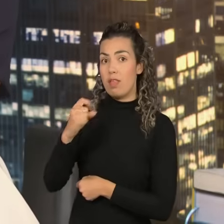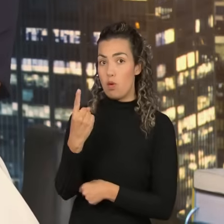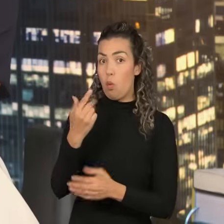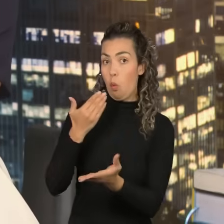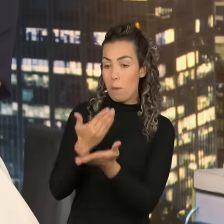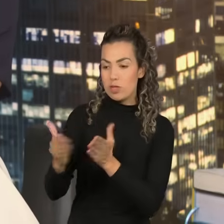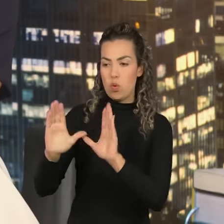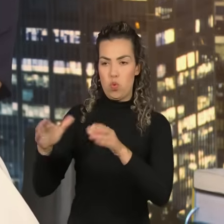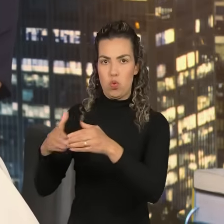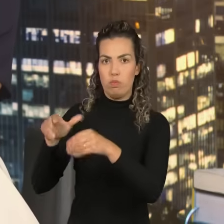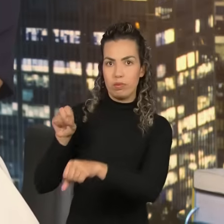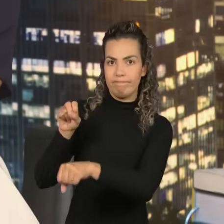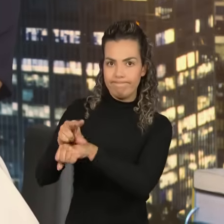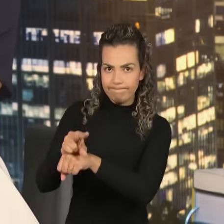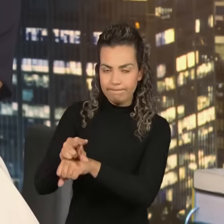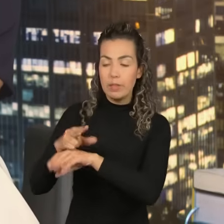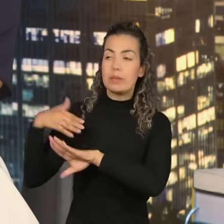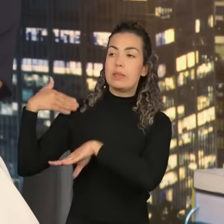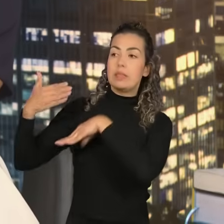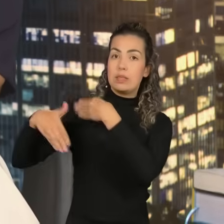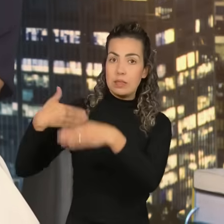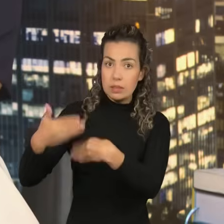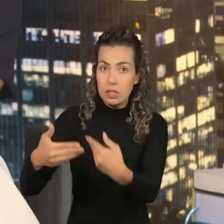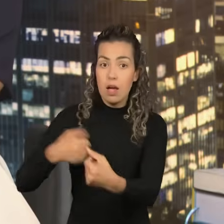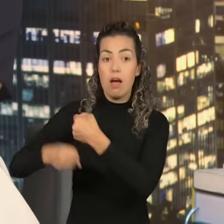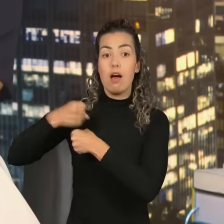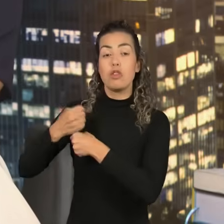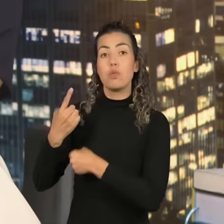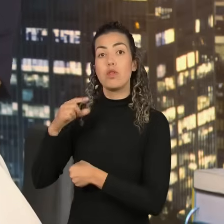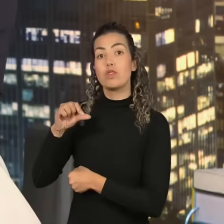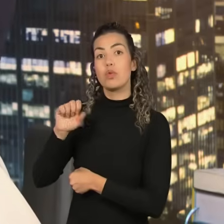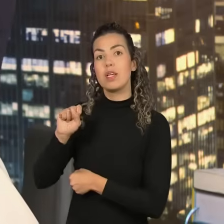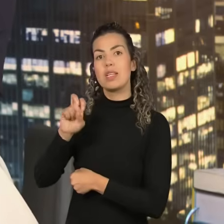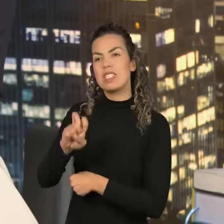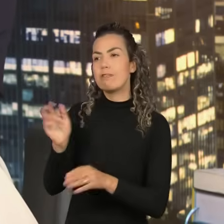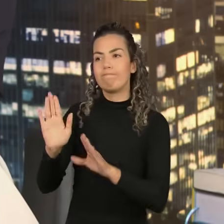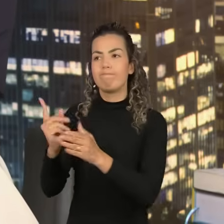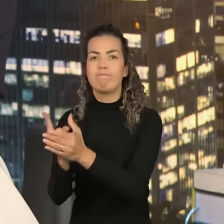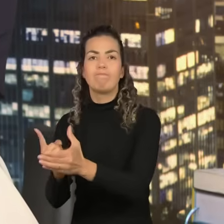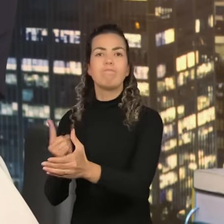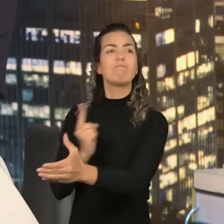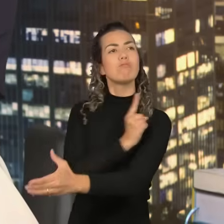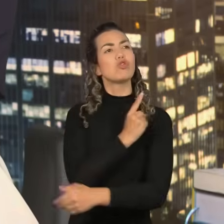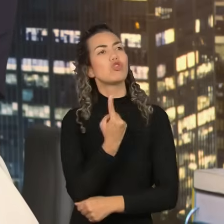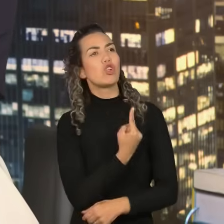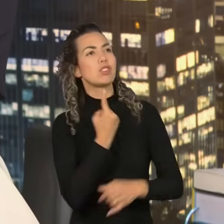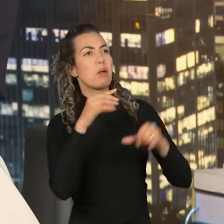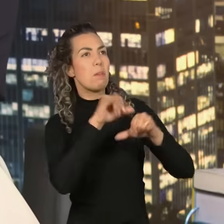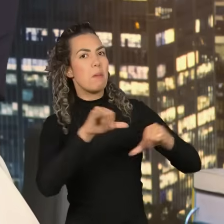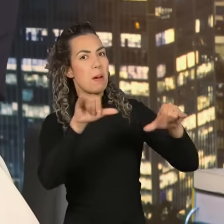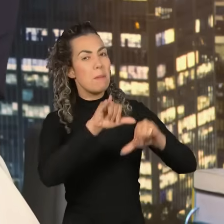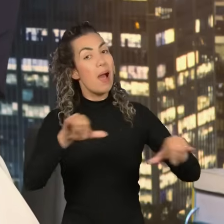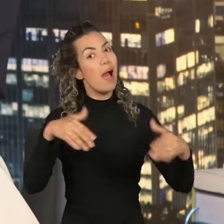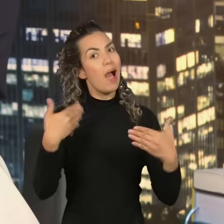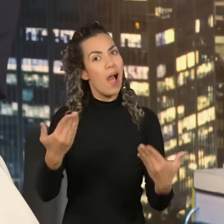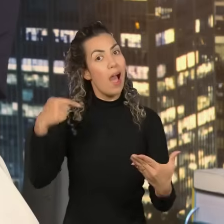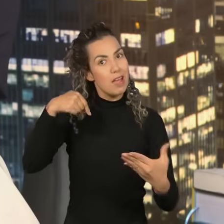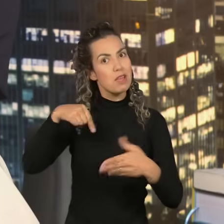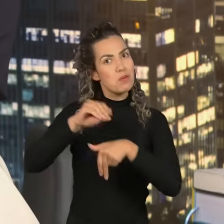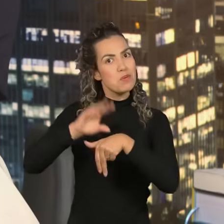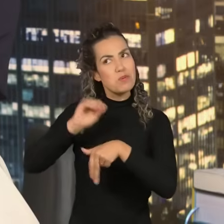banda para seguir a carreira solo, e a gente foi ali cavocar as nossas fitas para resgatar algumas preciosidades.